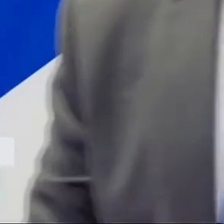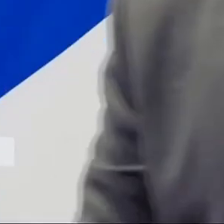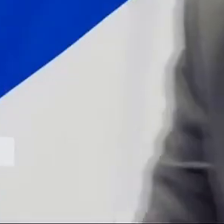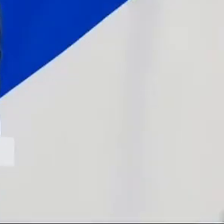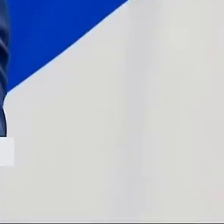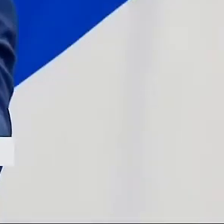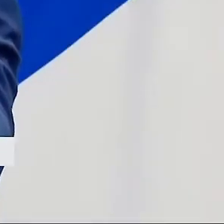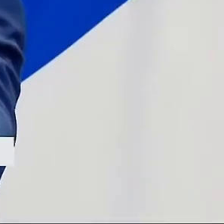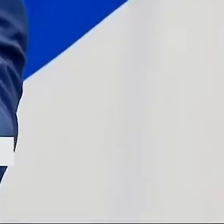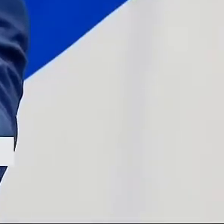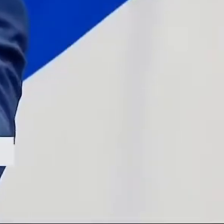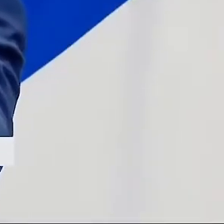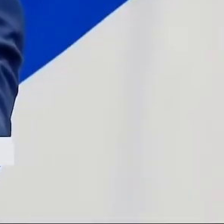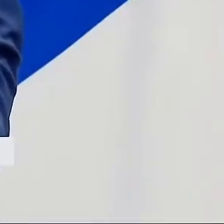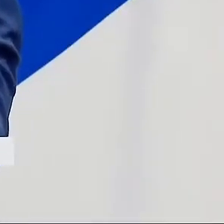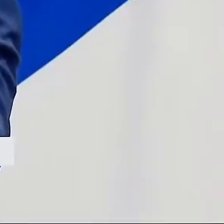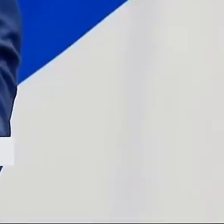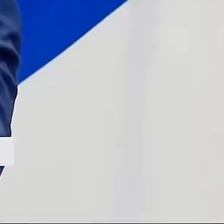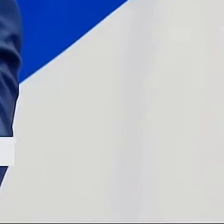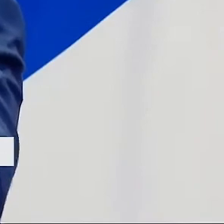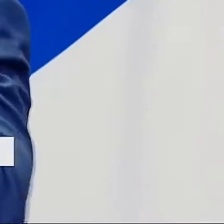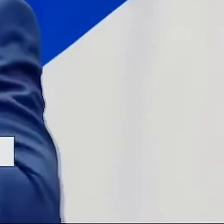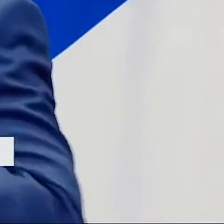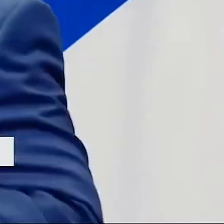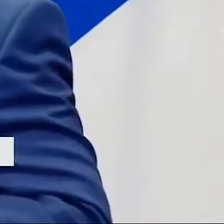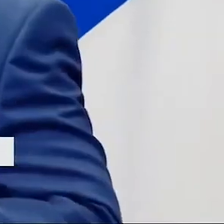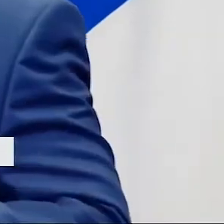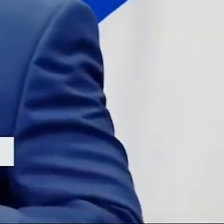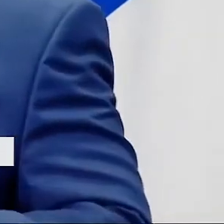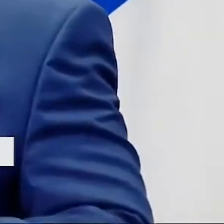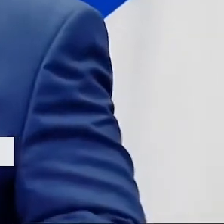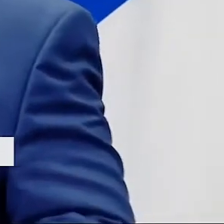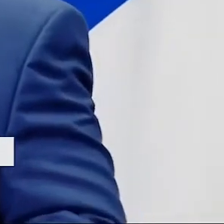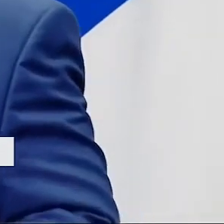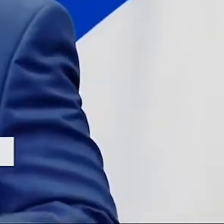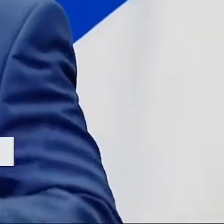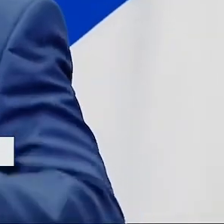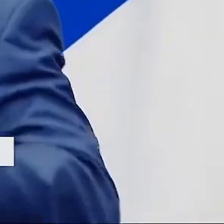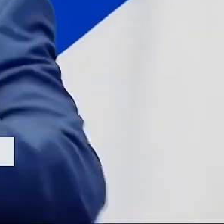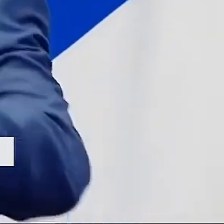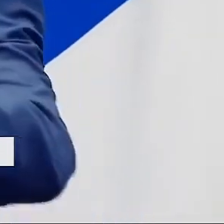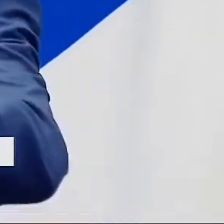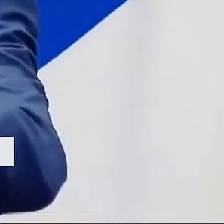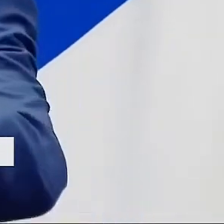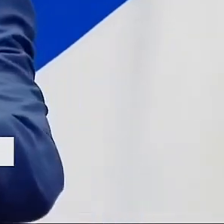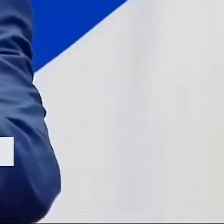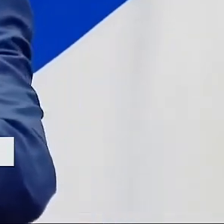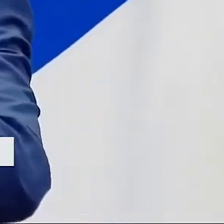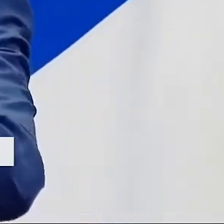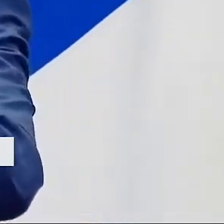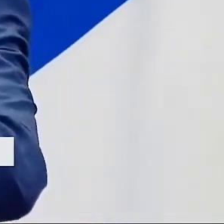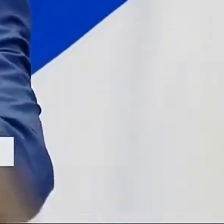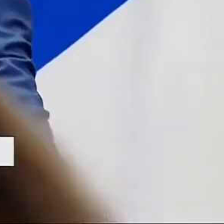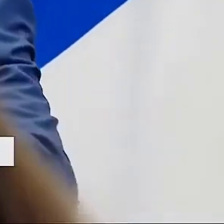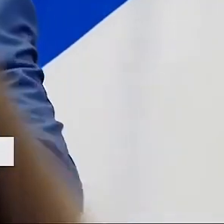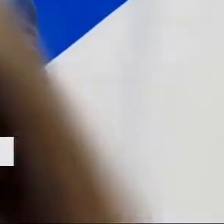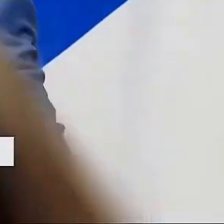Fala alguma coisa aí. Eu vou colocar para o senhor um instante. Luci, pode falar com o presidente, por gentileza?